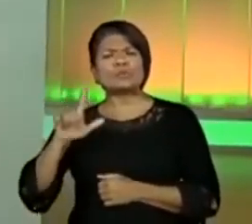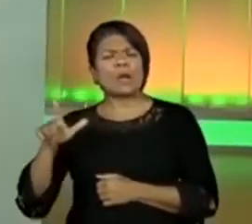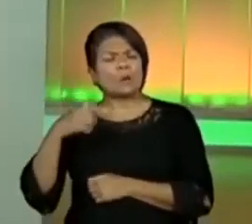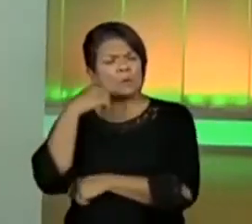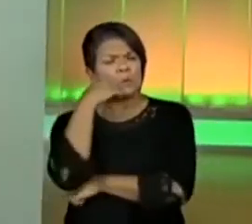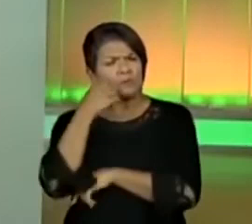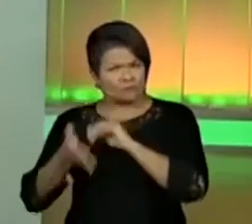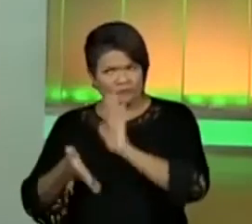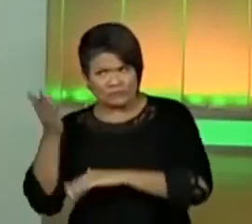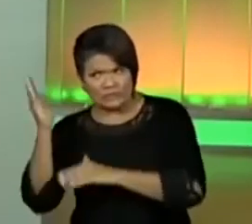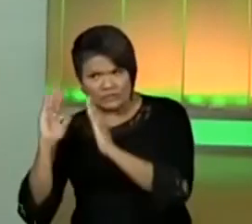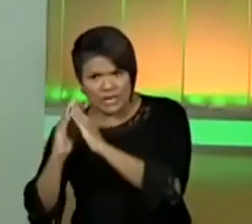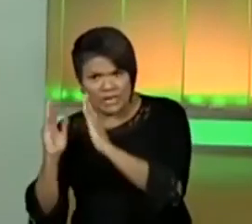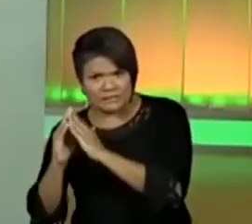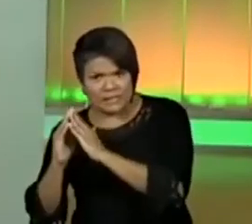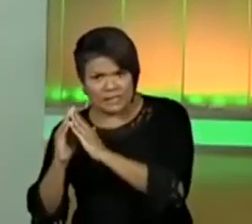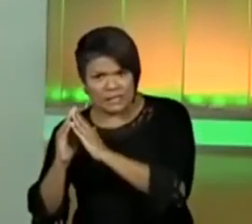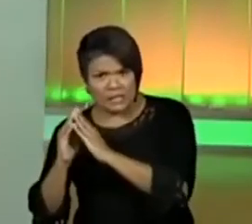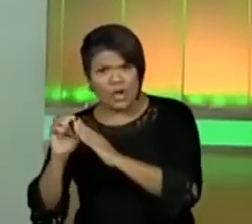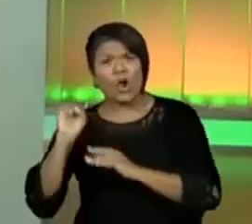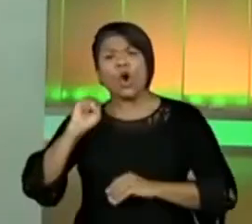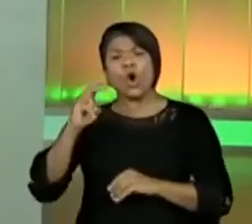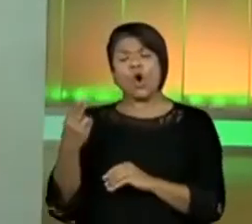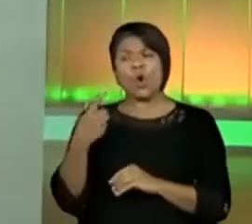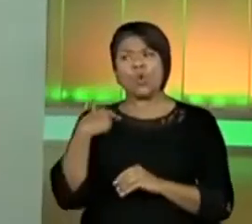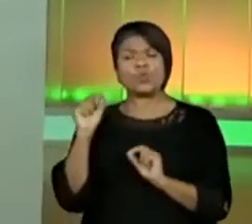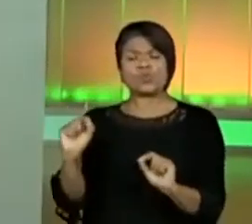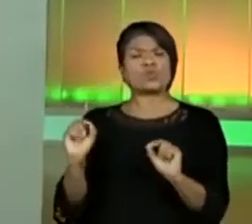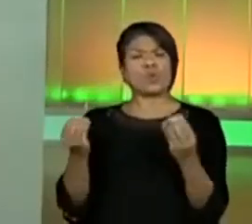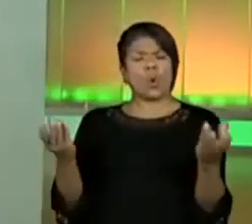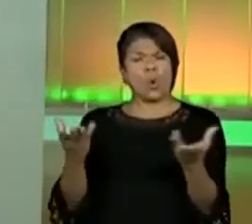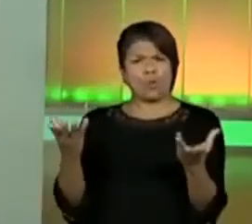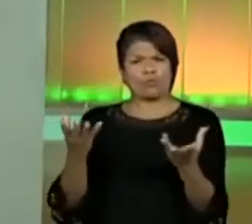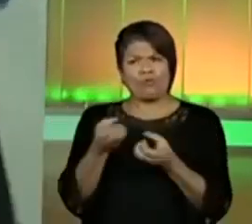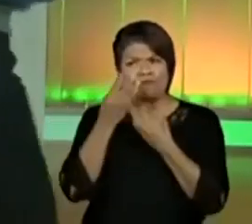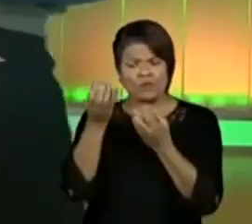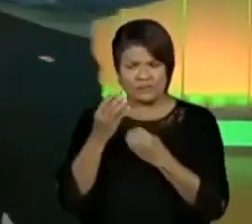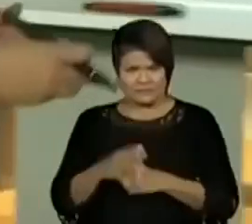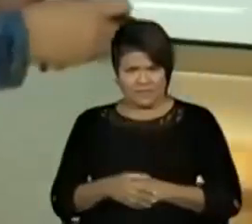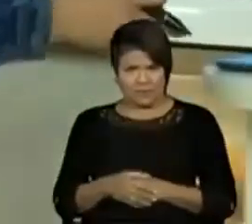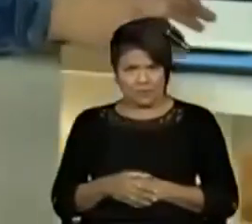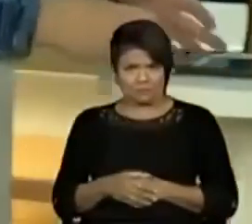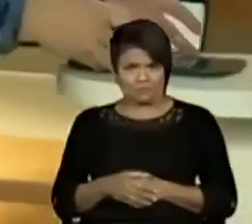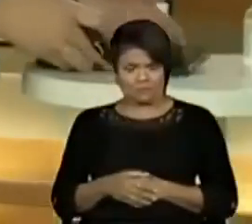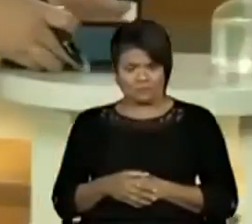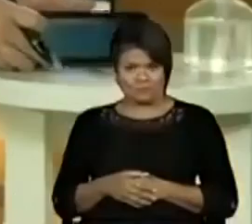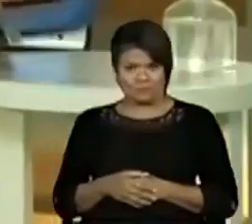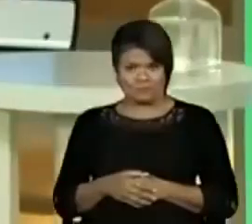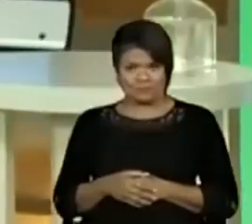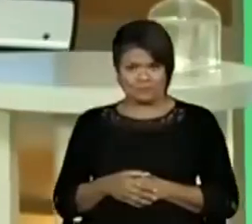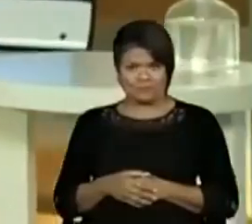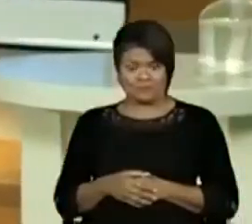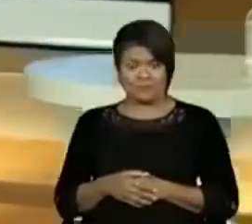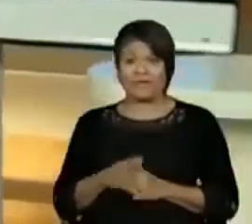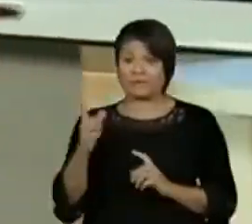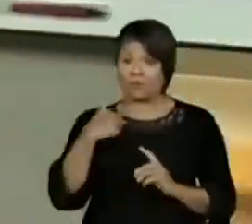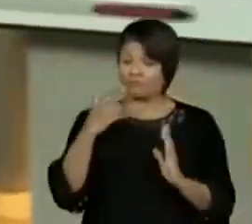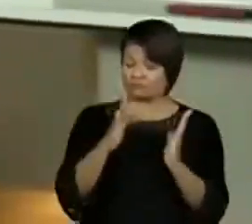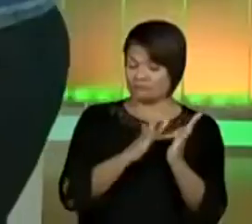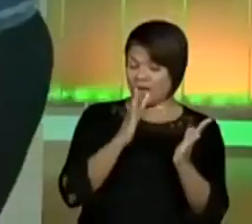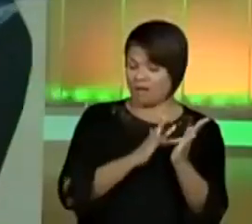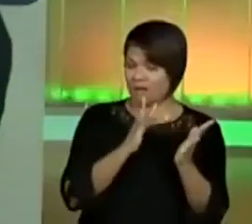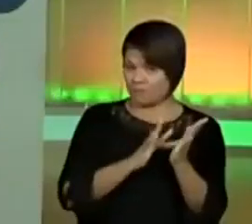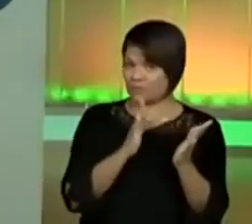eu vou ficar? O que essa notícia já está me trazendo? Olha quantas informações. Deixa eu pegar meu tablet aqui para acompanhar junto